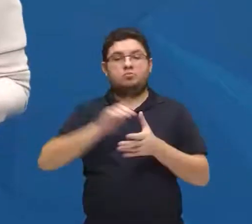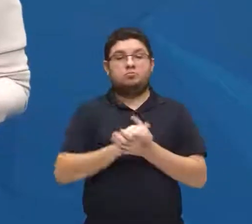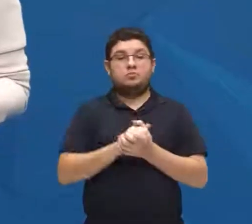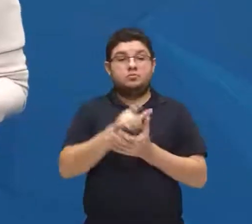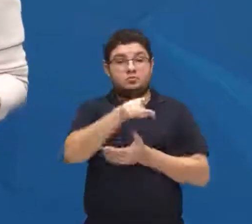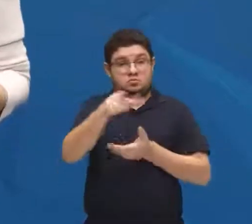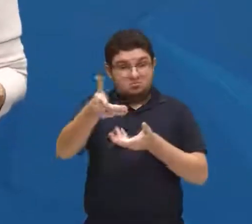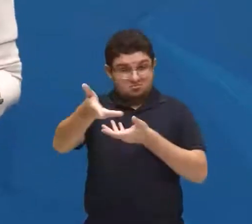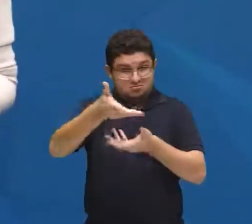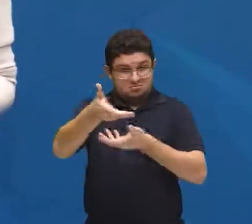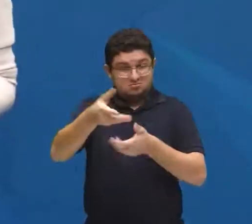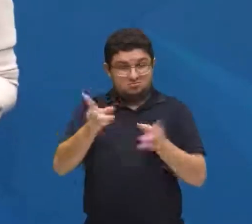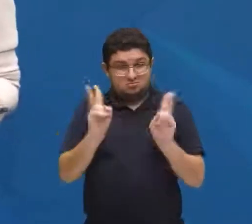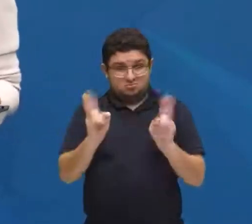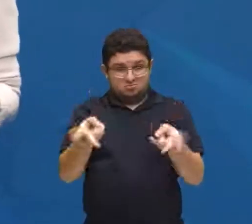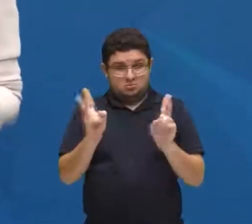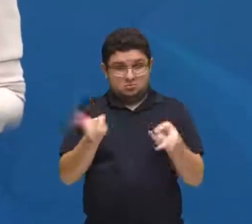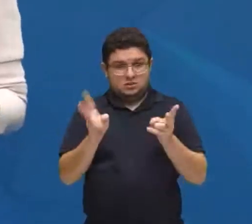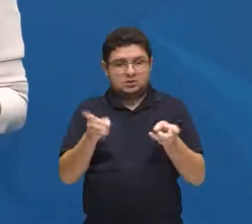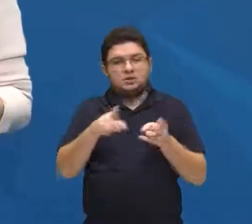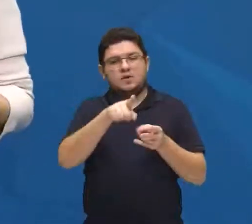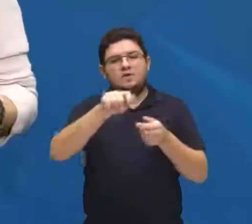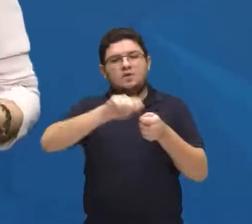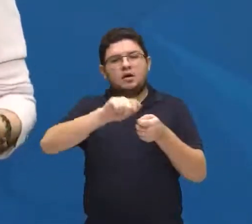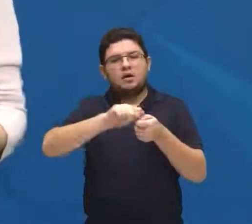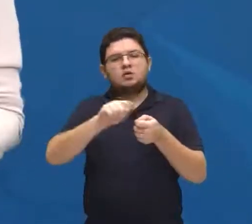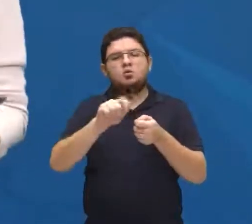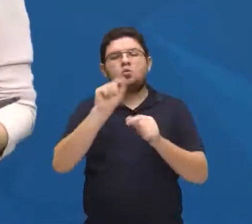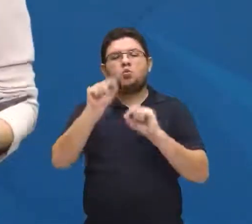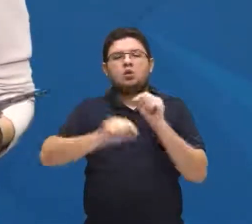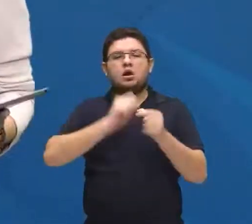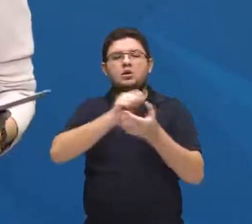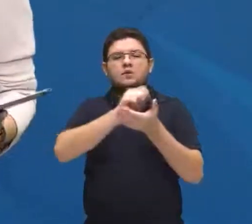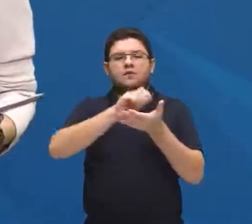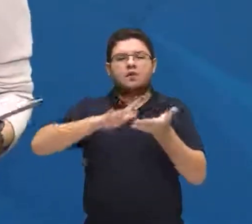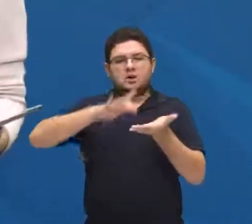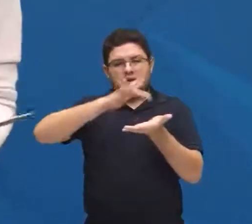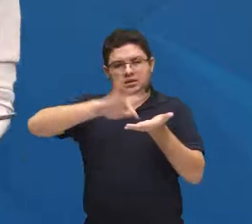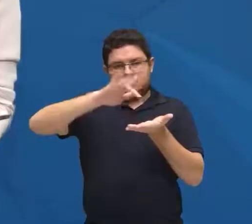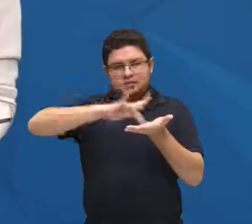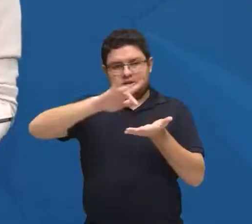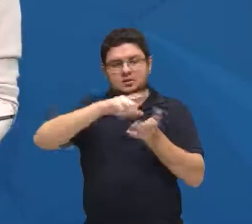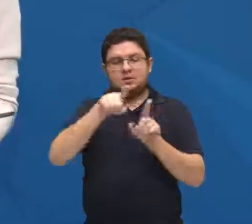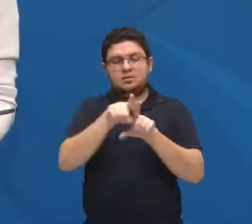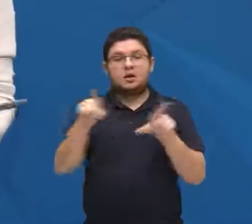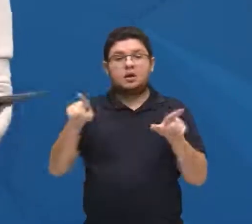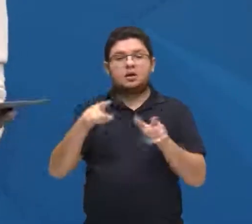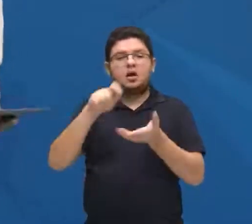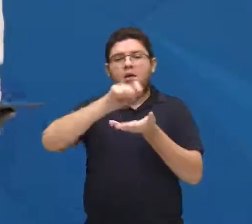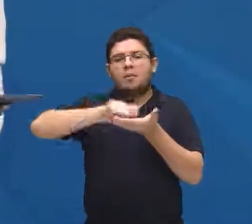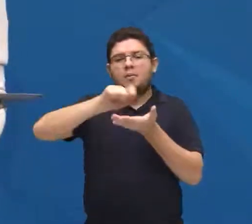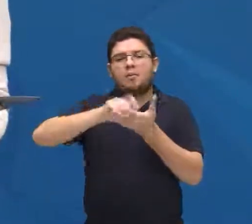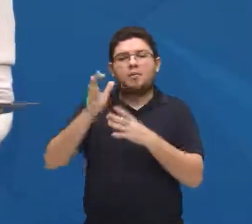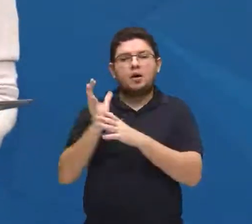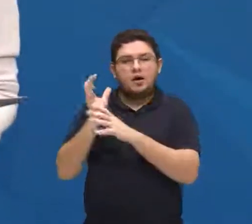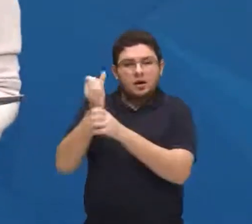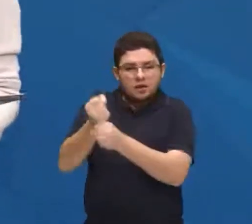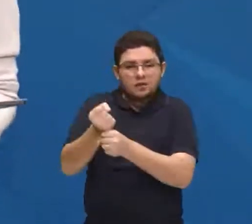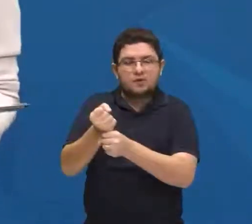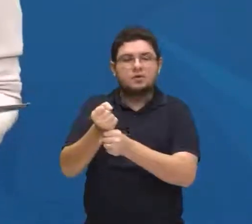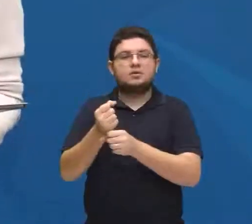sempre que possível, façam as atividades do caderno digital, revisem as suas anotações e, como eu falei no